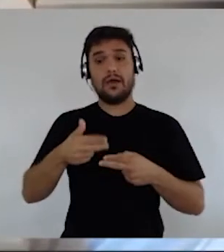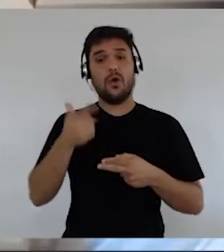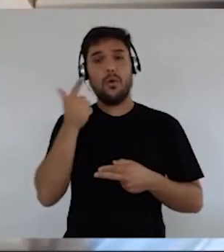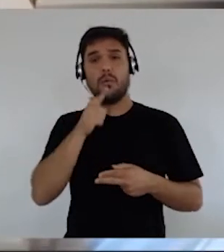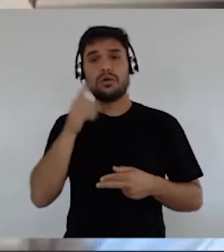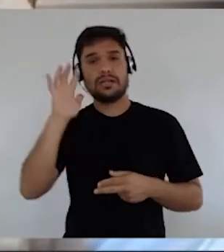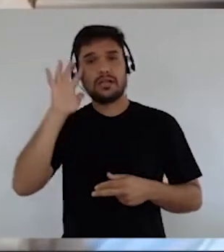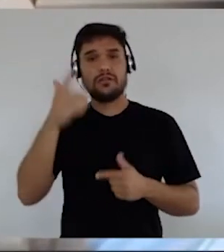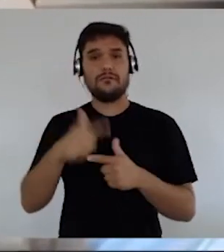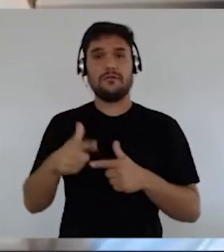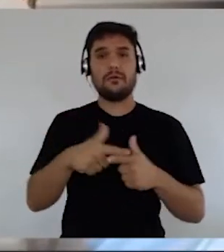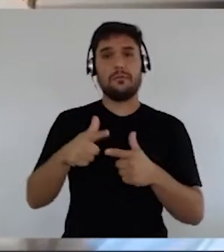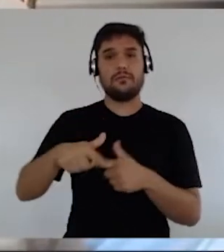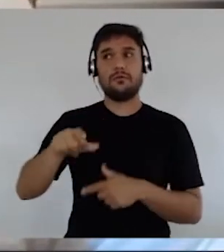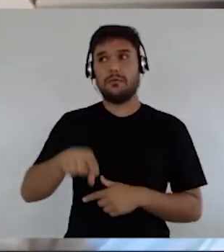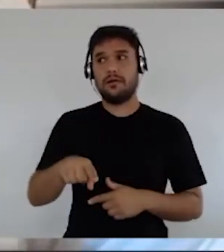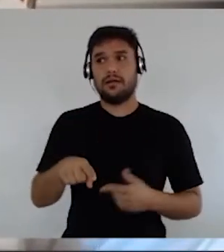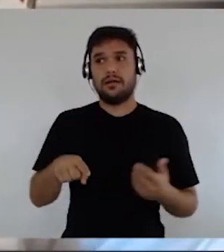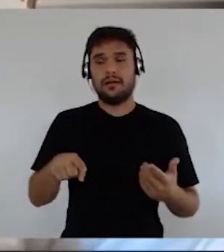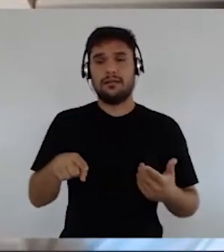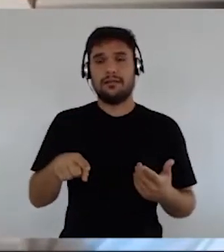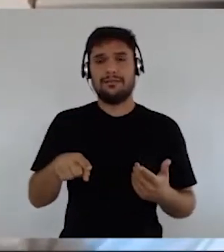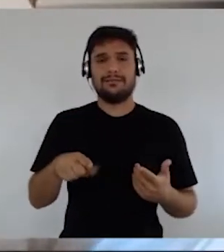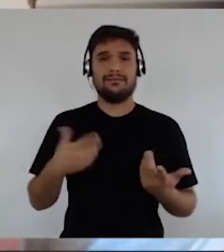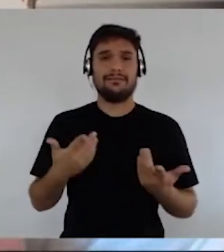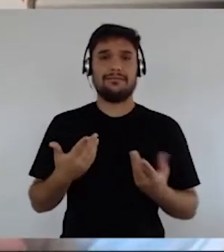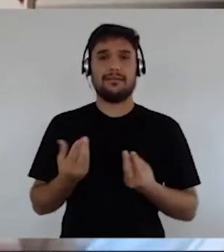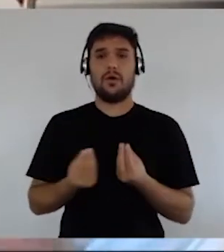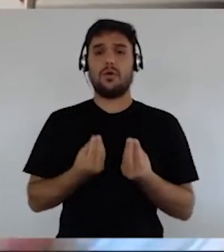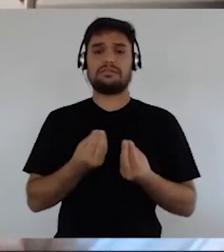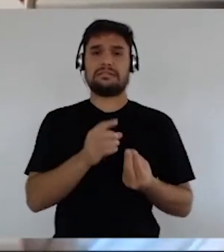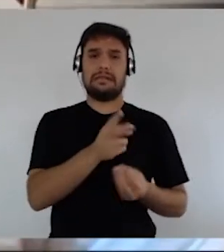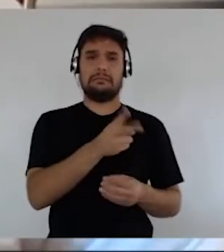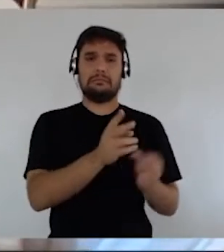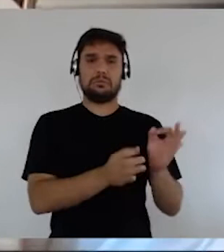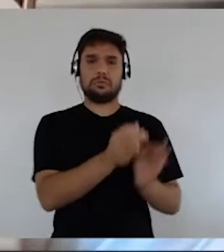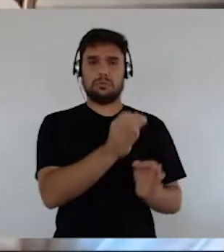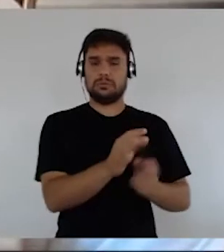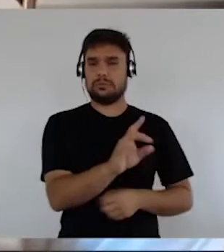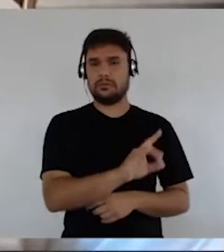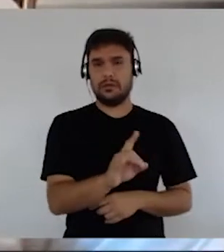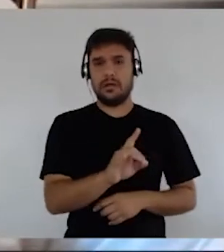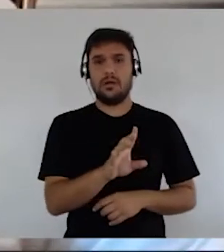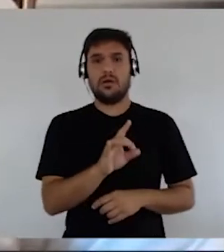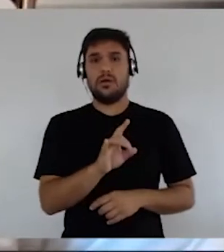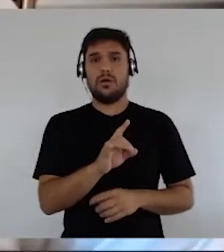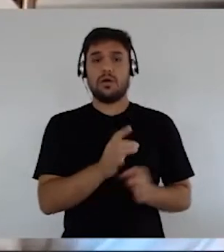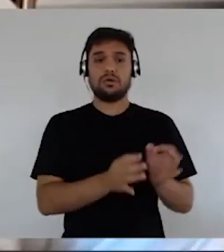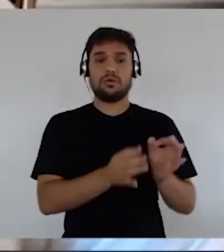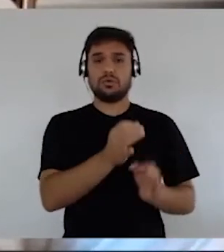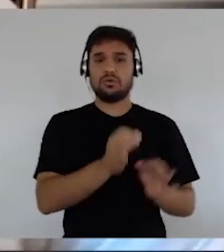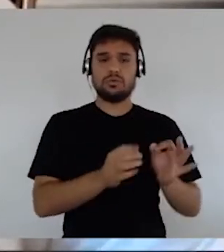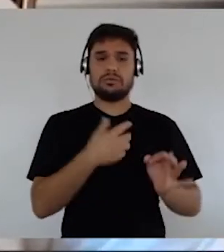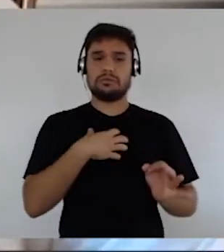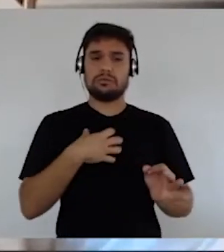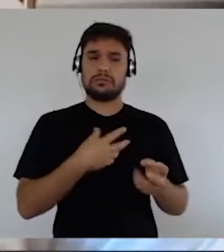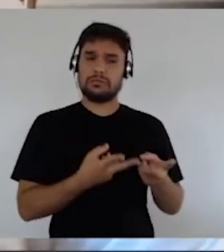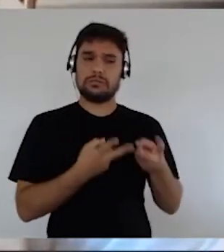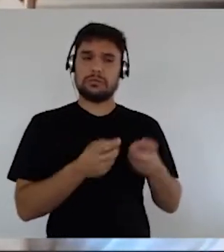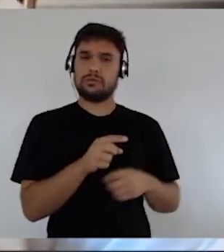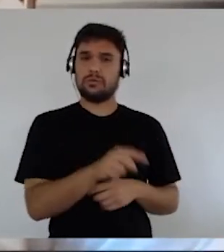digo, pode ser feita que não necessariamente pela via judicial. Por isso isto aqui é um mero introito que eu sinto que